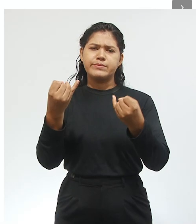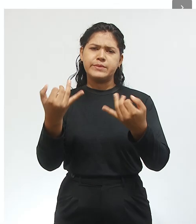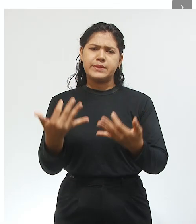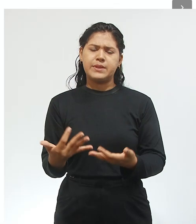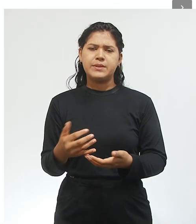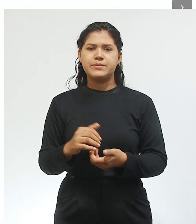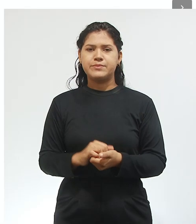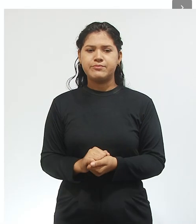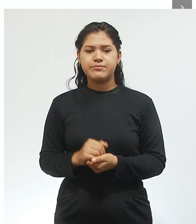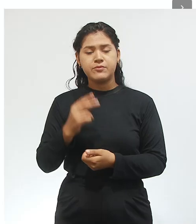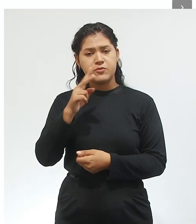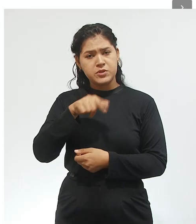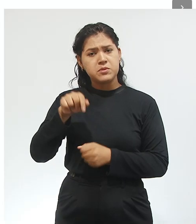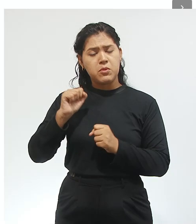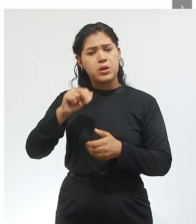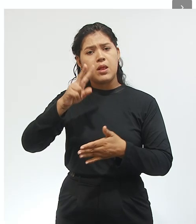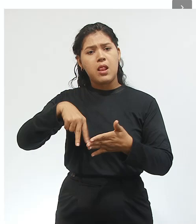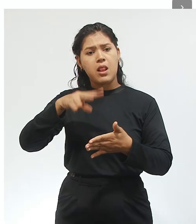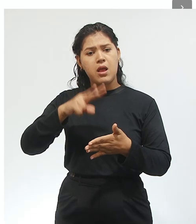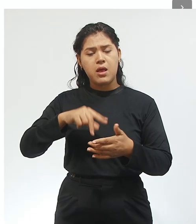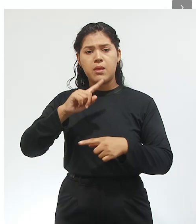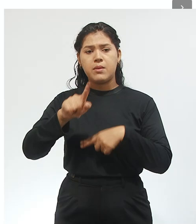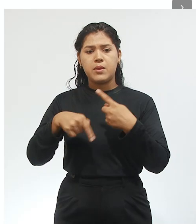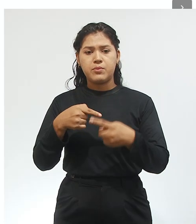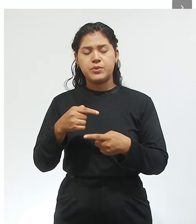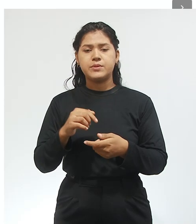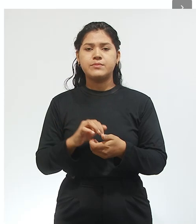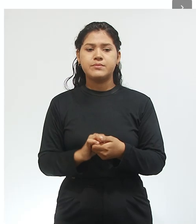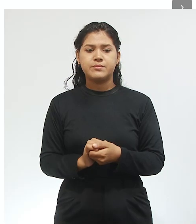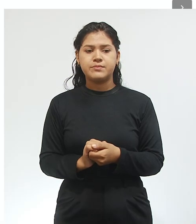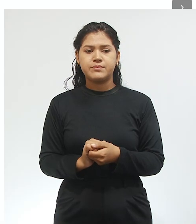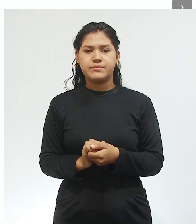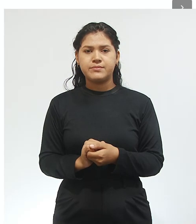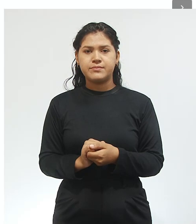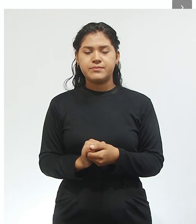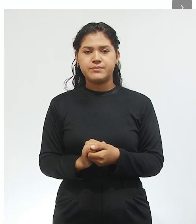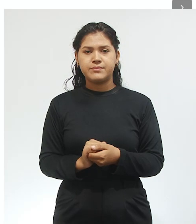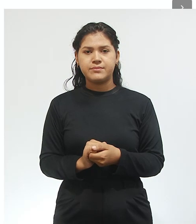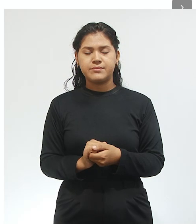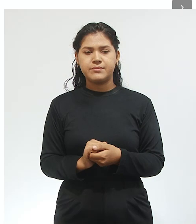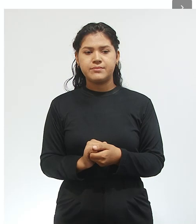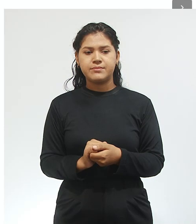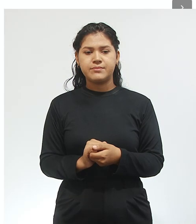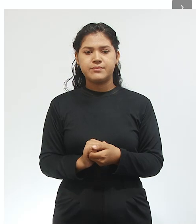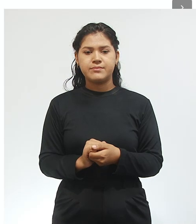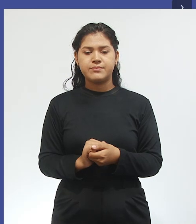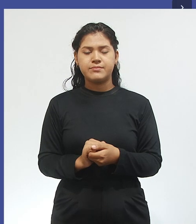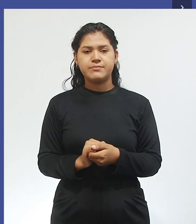aqui, né? Vocês podem ler lá no material que fica lá no ambiente virtual.